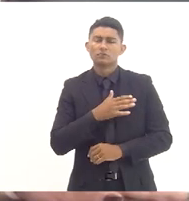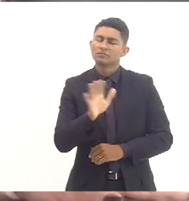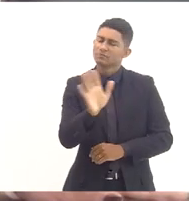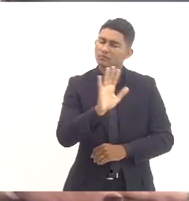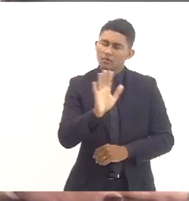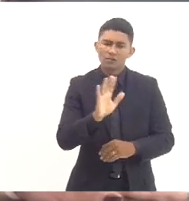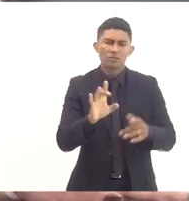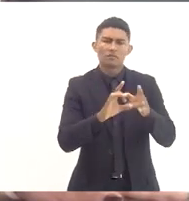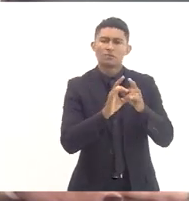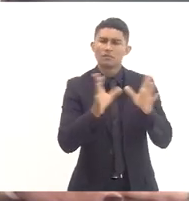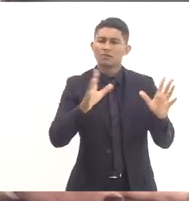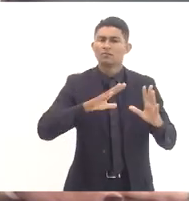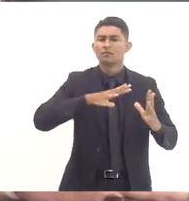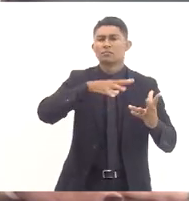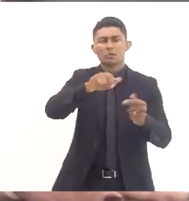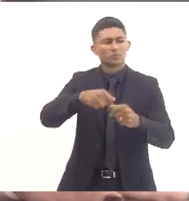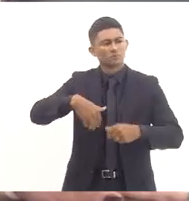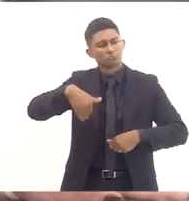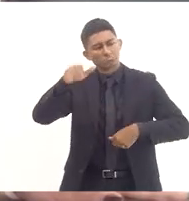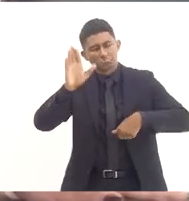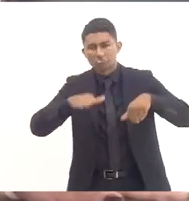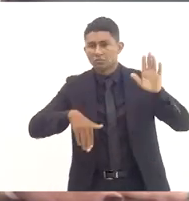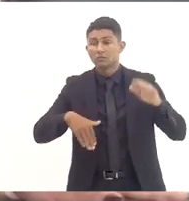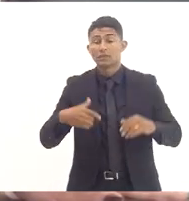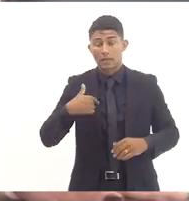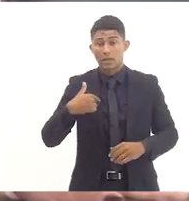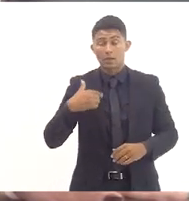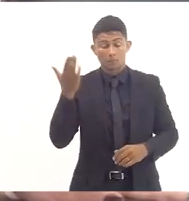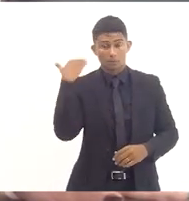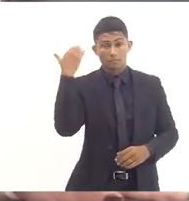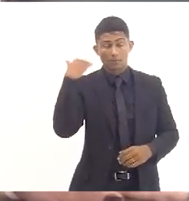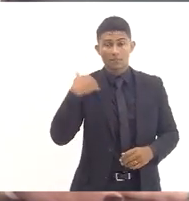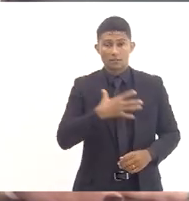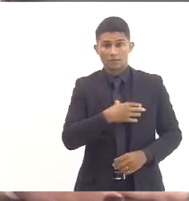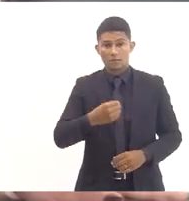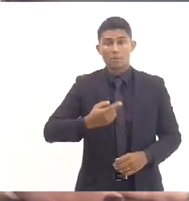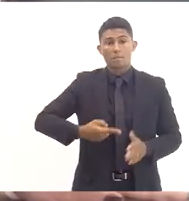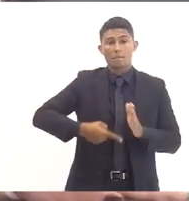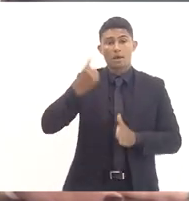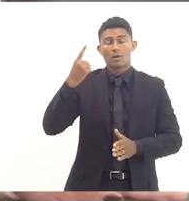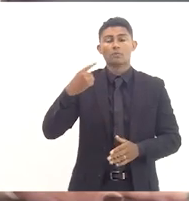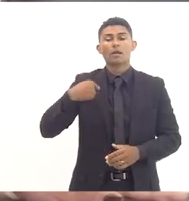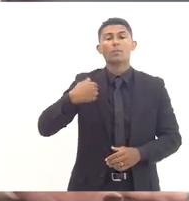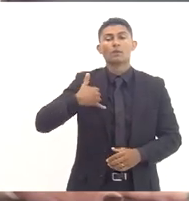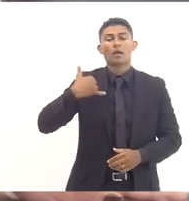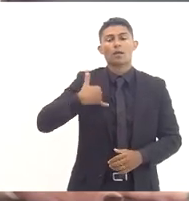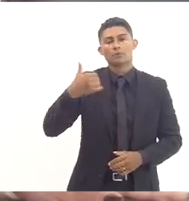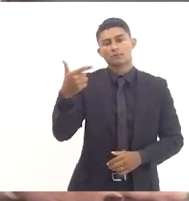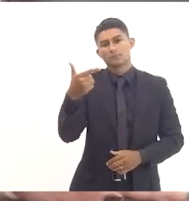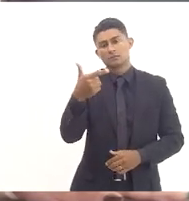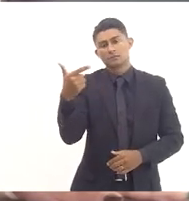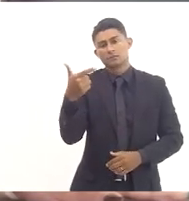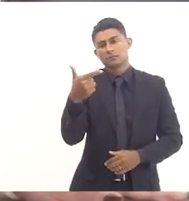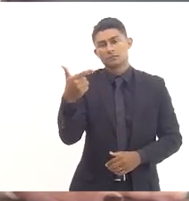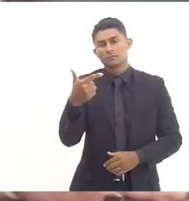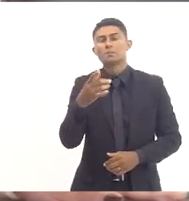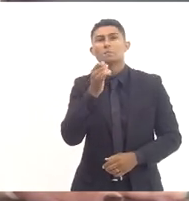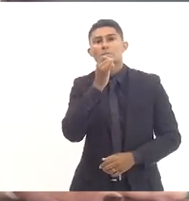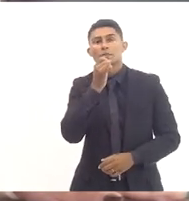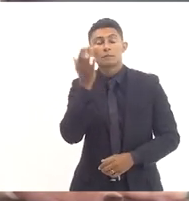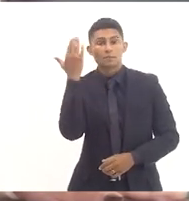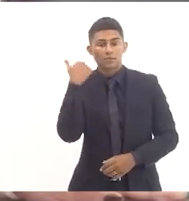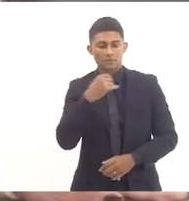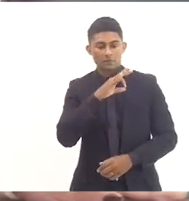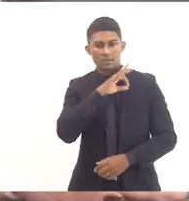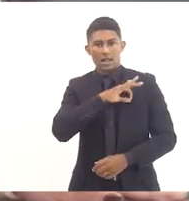desde que a minha vida eu fui mãe muito jovem fui mãe com 22 anos e eu sempre desde que eu falo assim meu salário nunca foi meu né quando